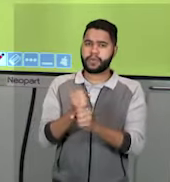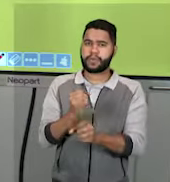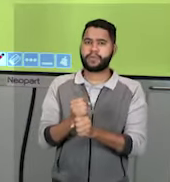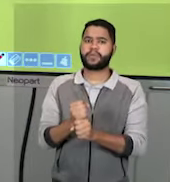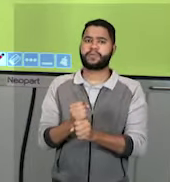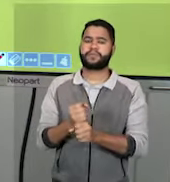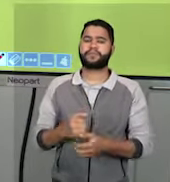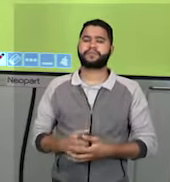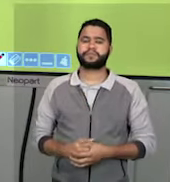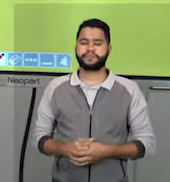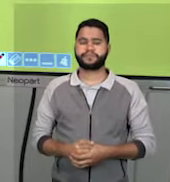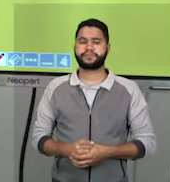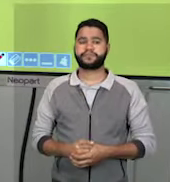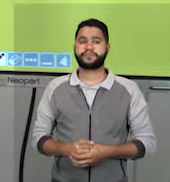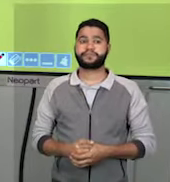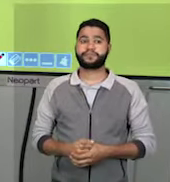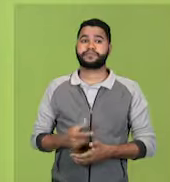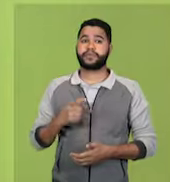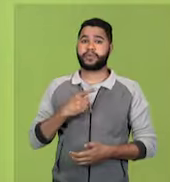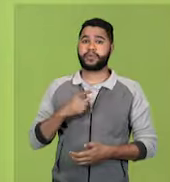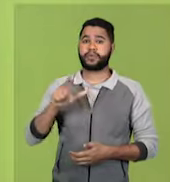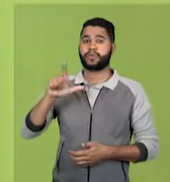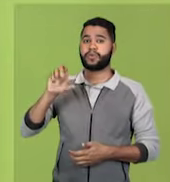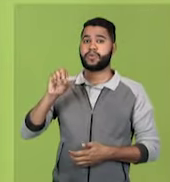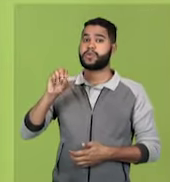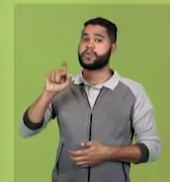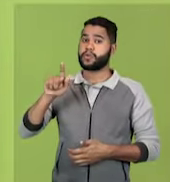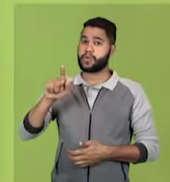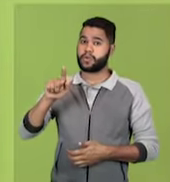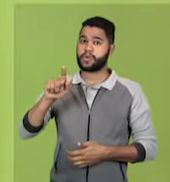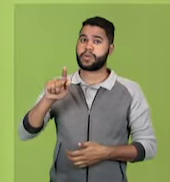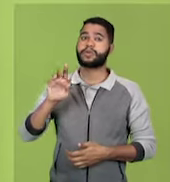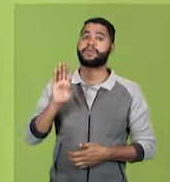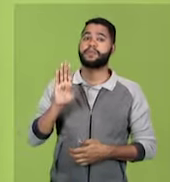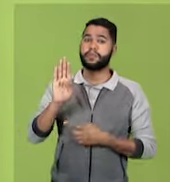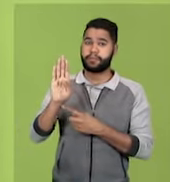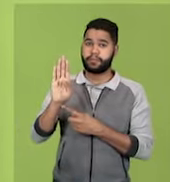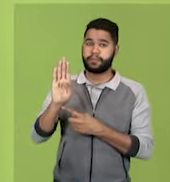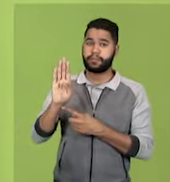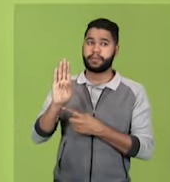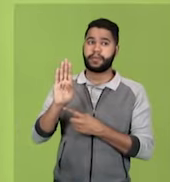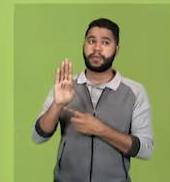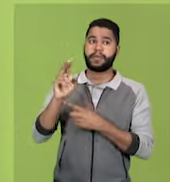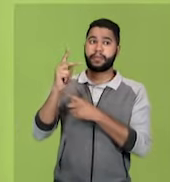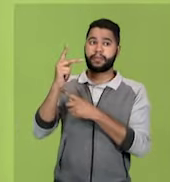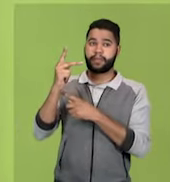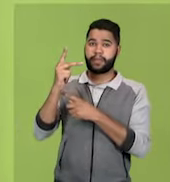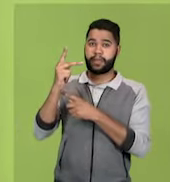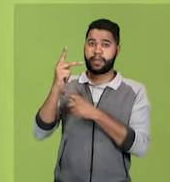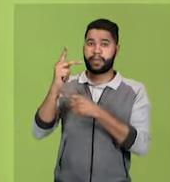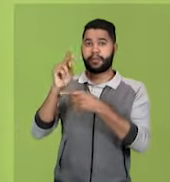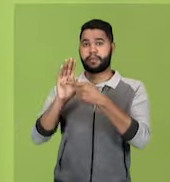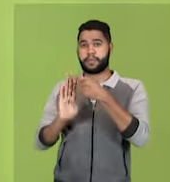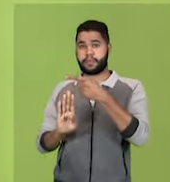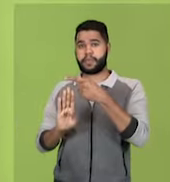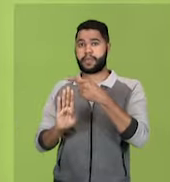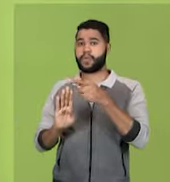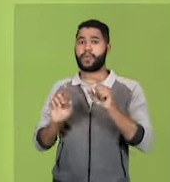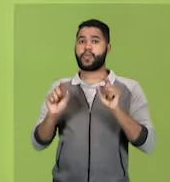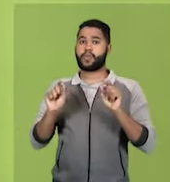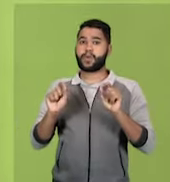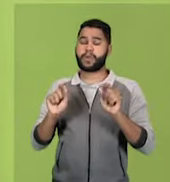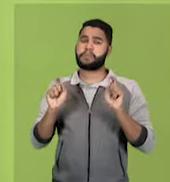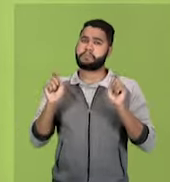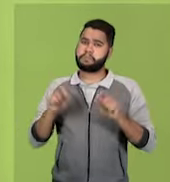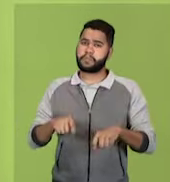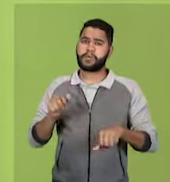esses logaritmos. Então, que eu tenho logaritmo de P na base B, então eu tenho o seguinte, eu